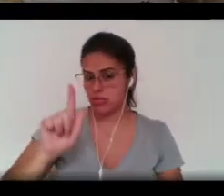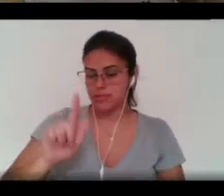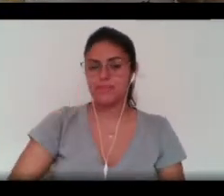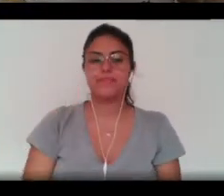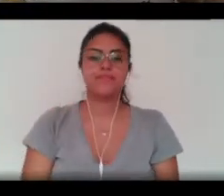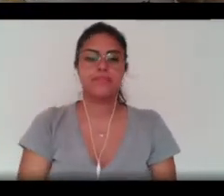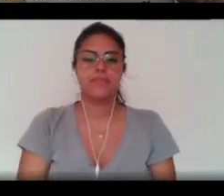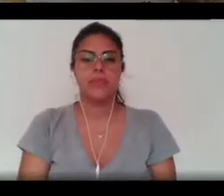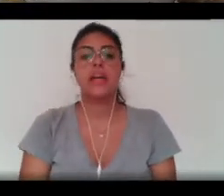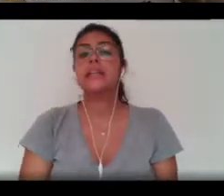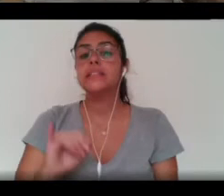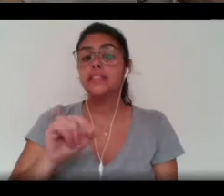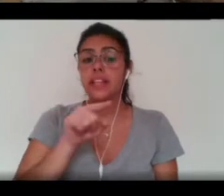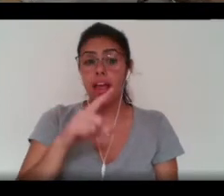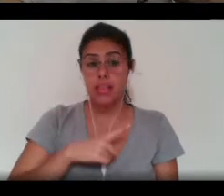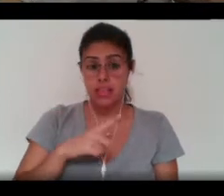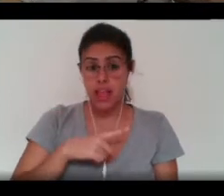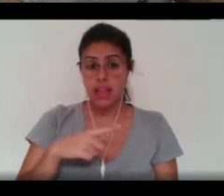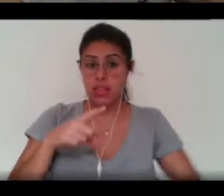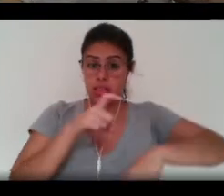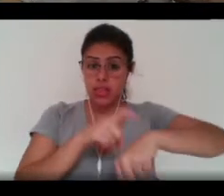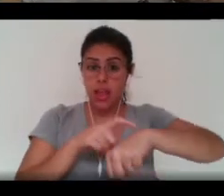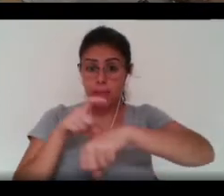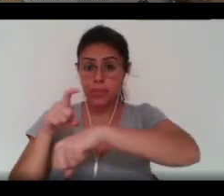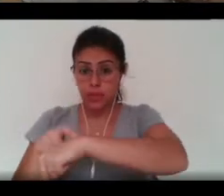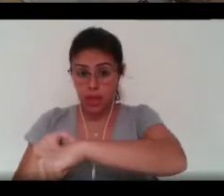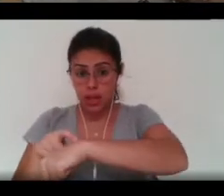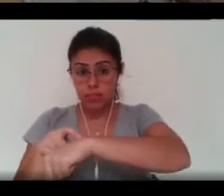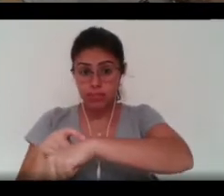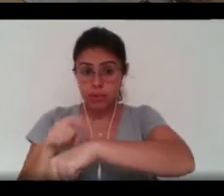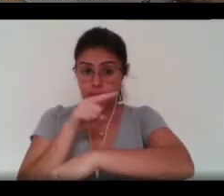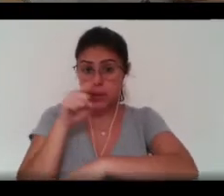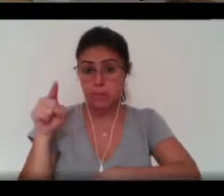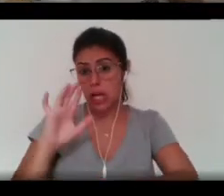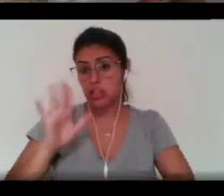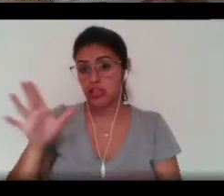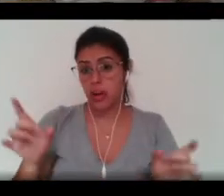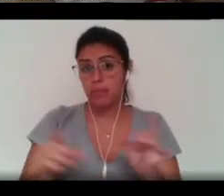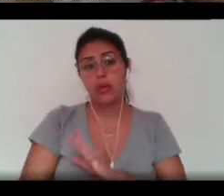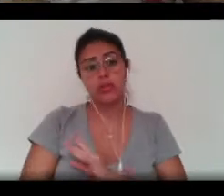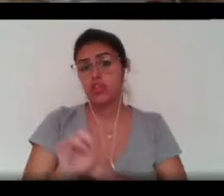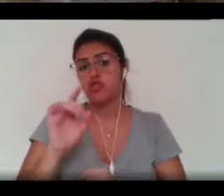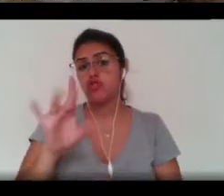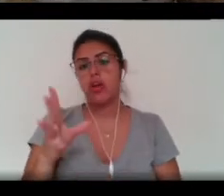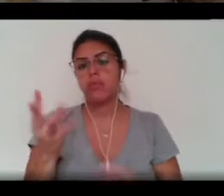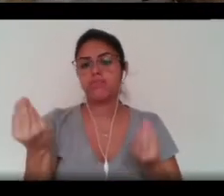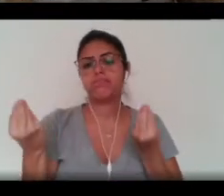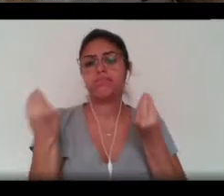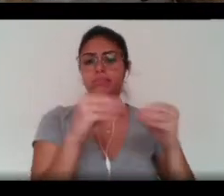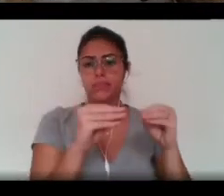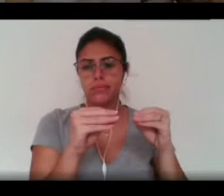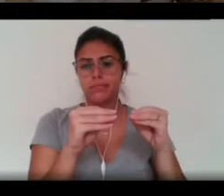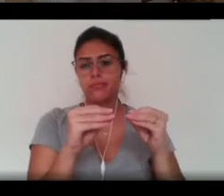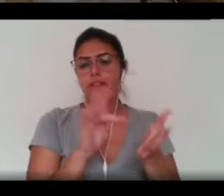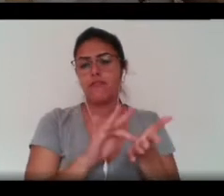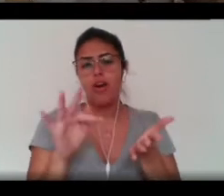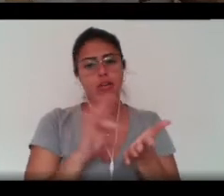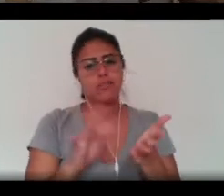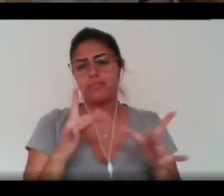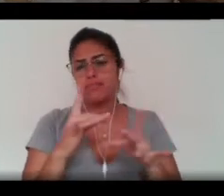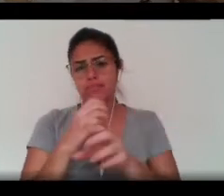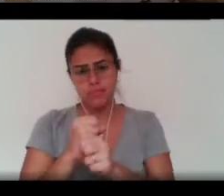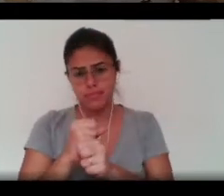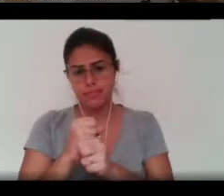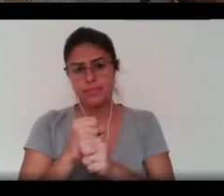essas duas equações para esses dois tempos aqui, ó, você acha o que você precisa. Aí é